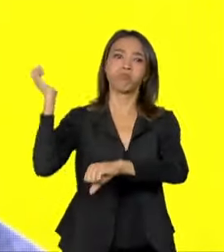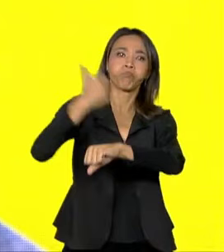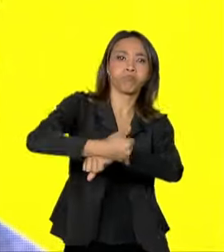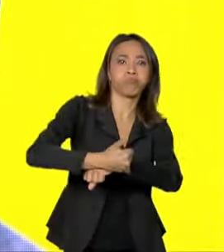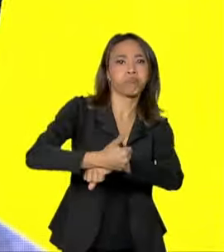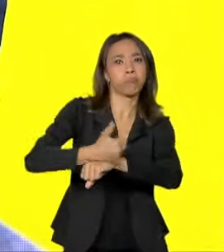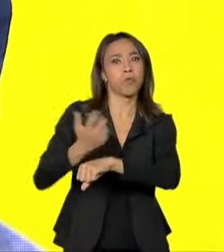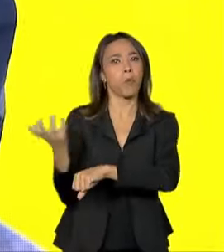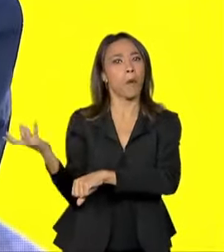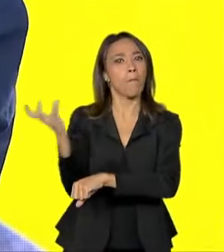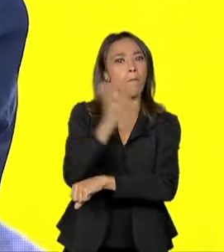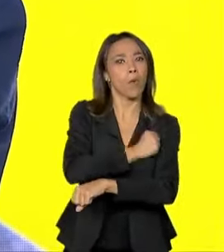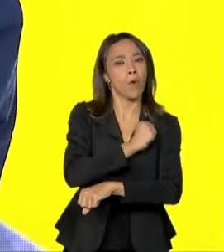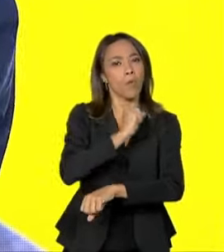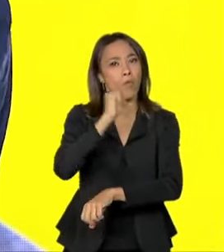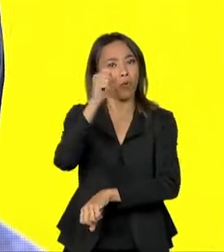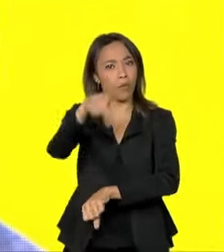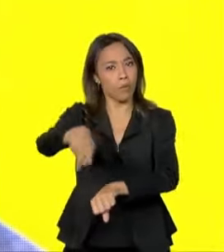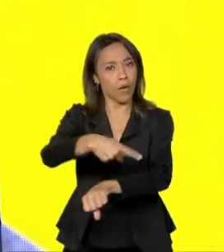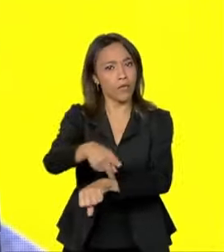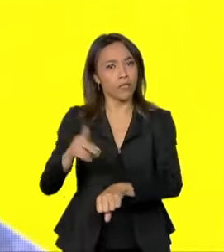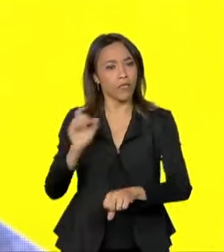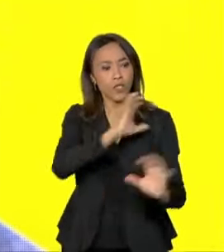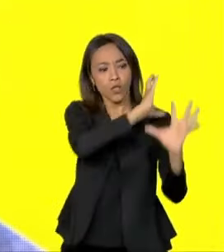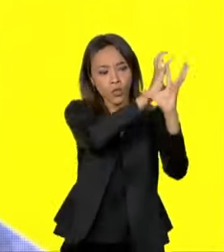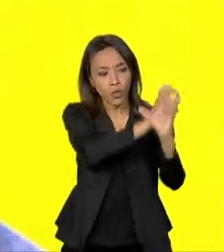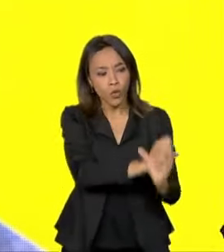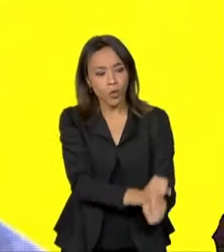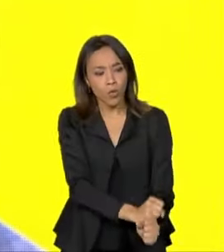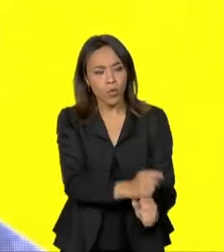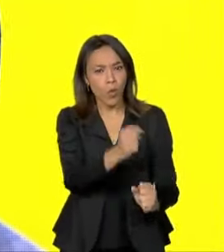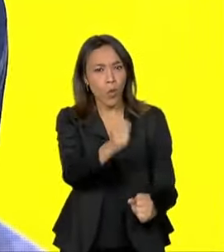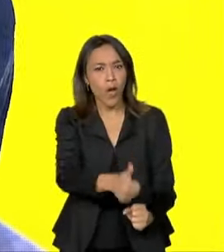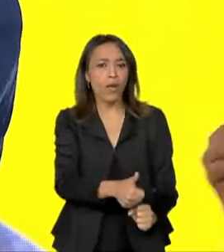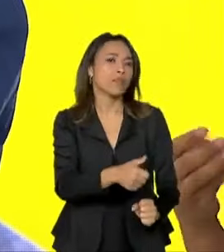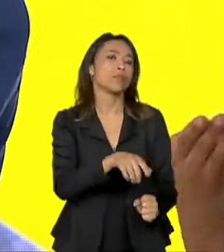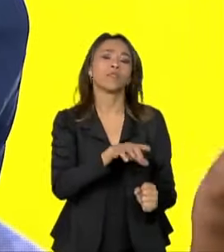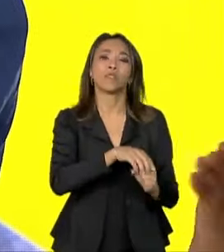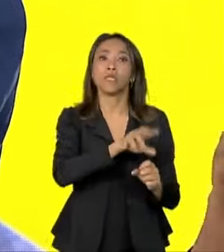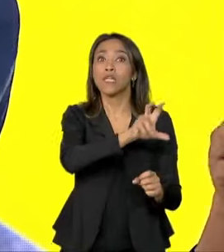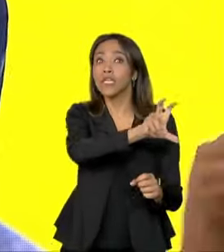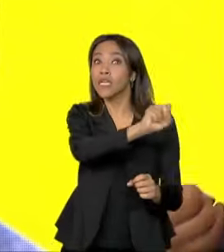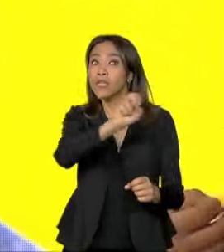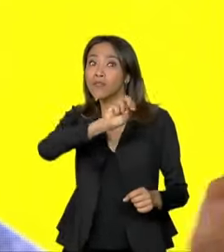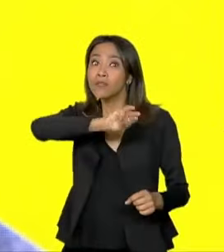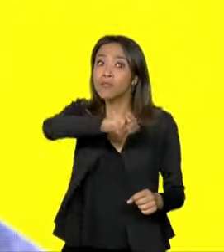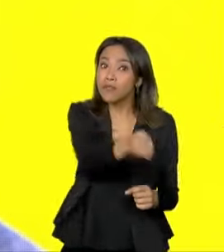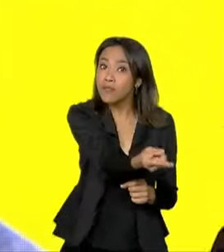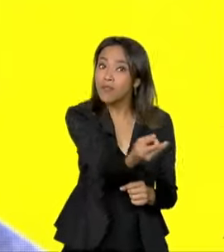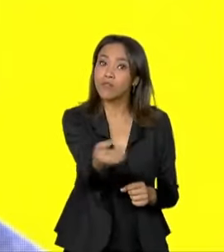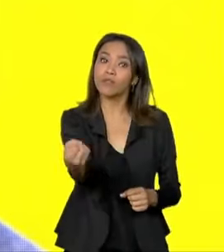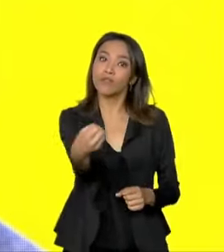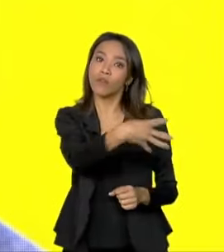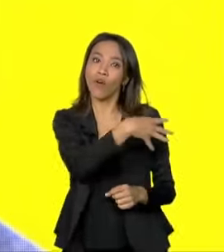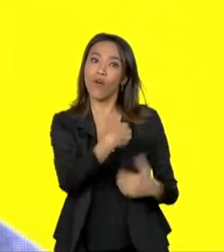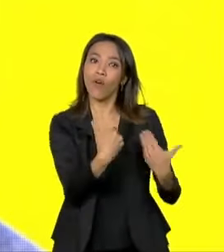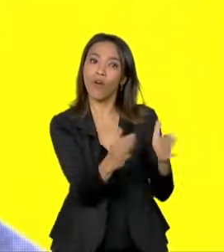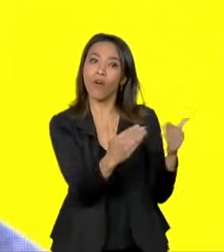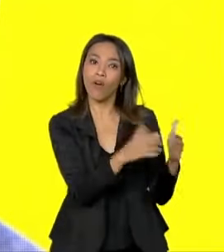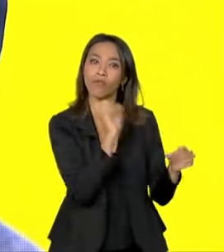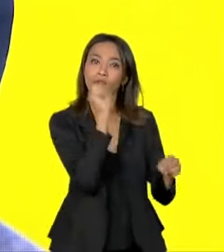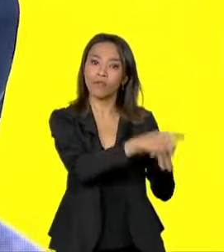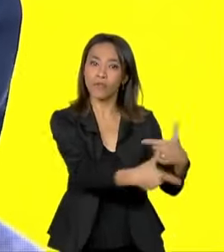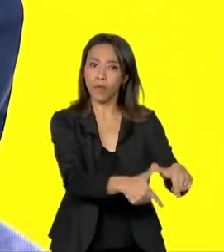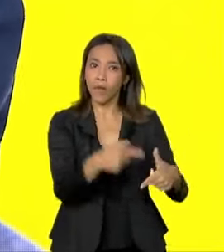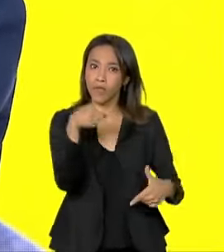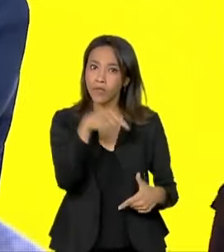Brasil, contabilizou quase 500.000 de novos empregos. Isso significa um